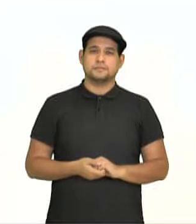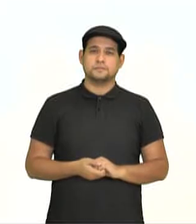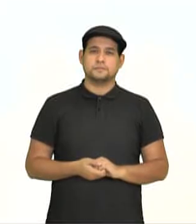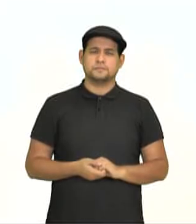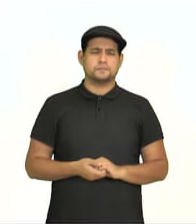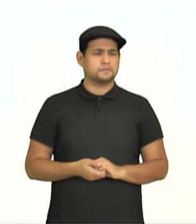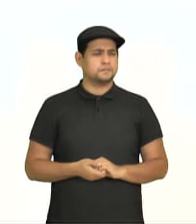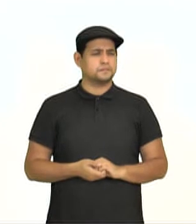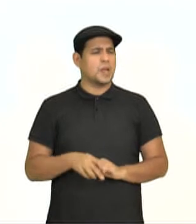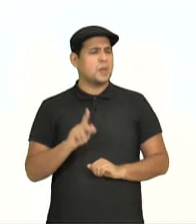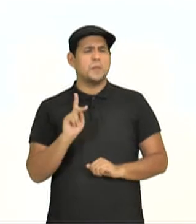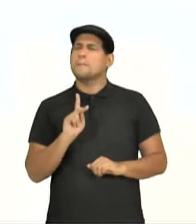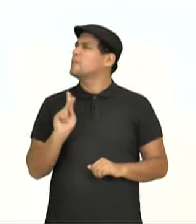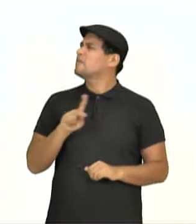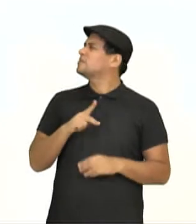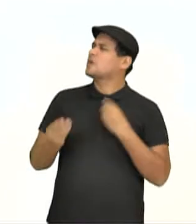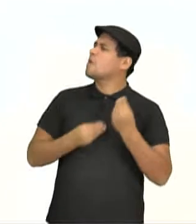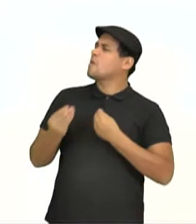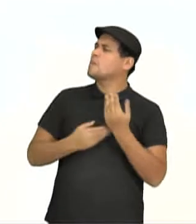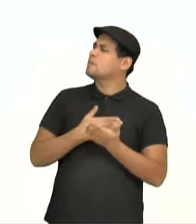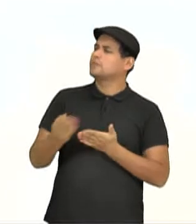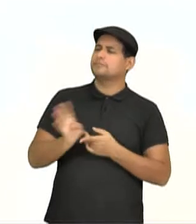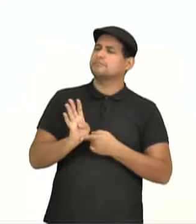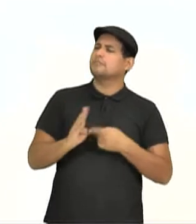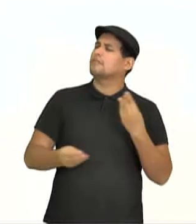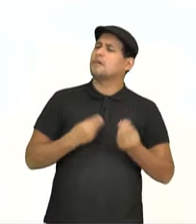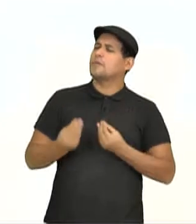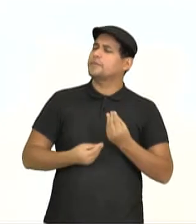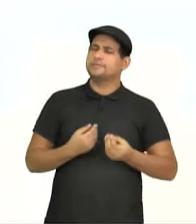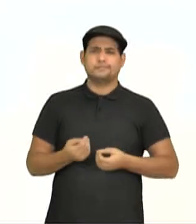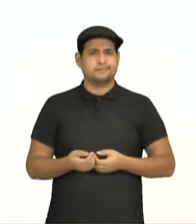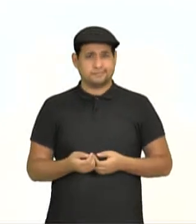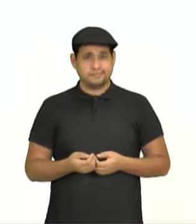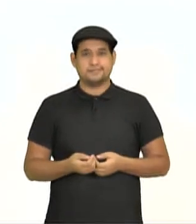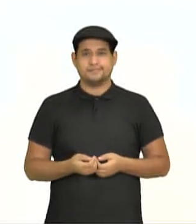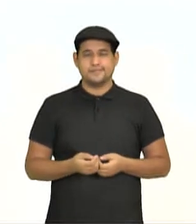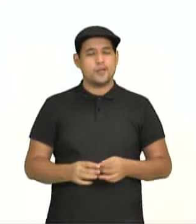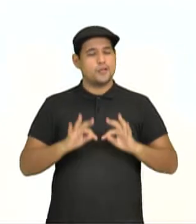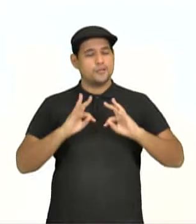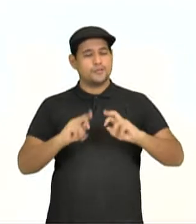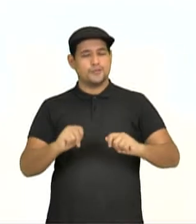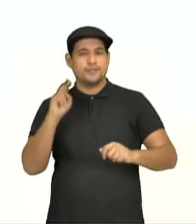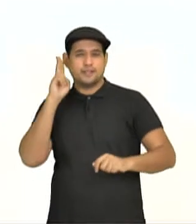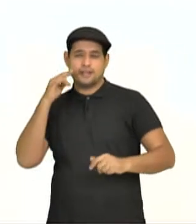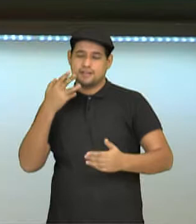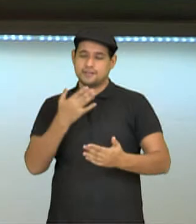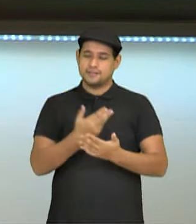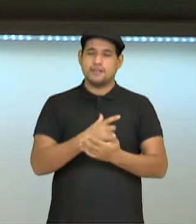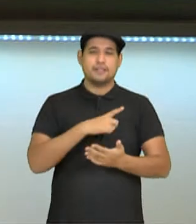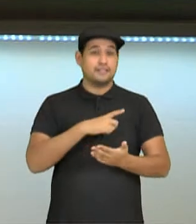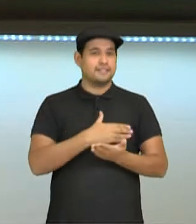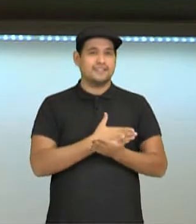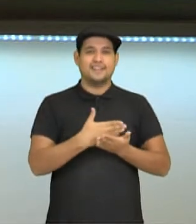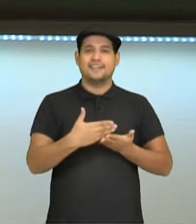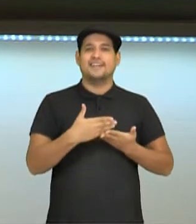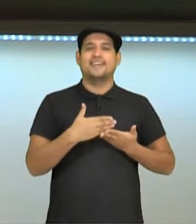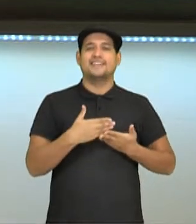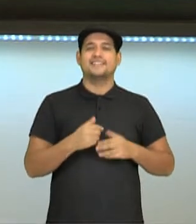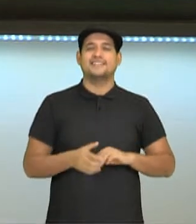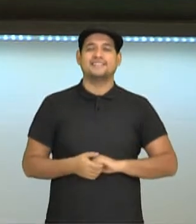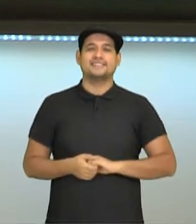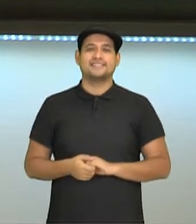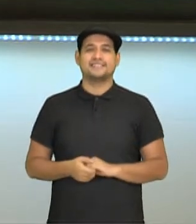Mas, professora, e daí quando que surgiu o cinema? Toda história tem um início,